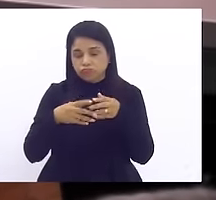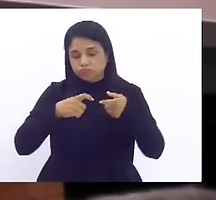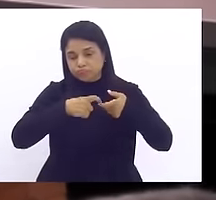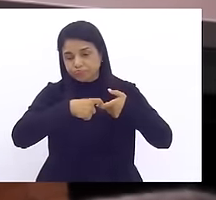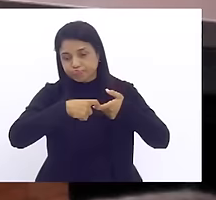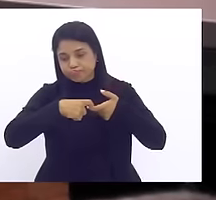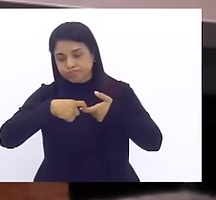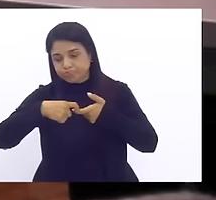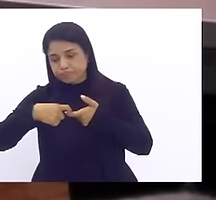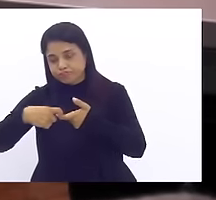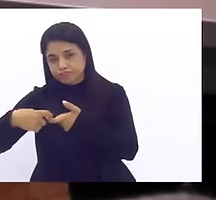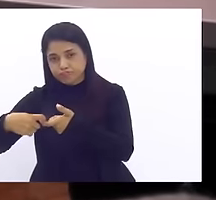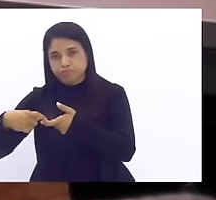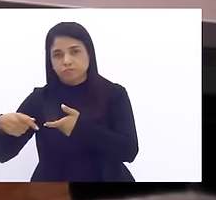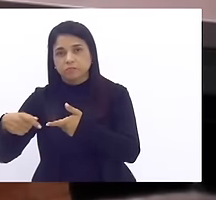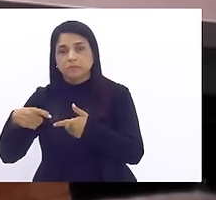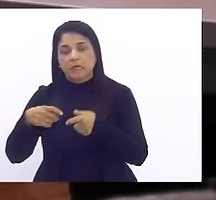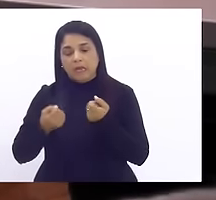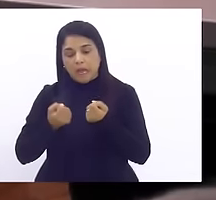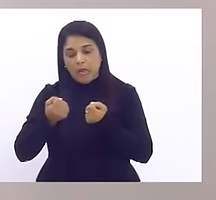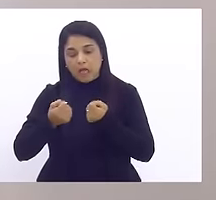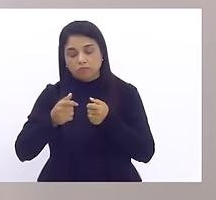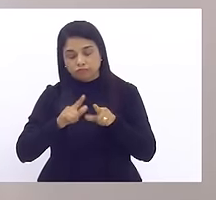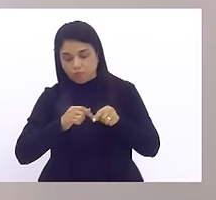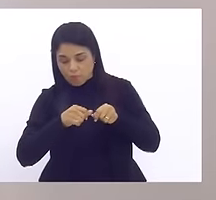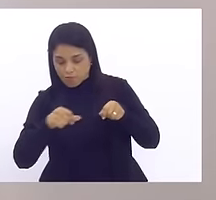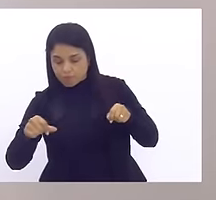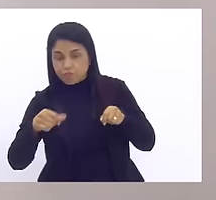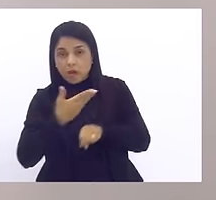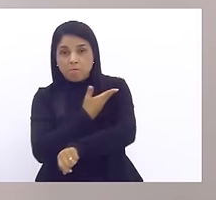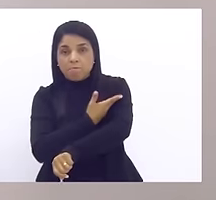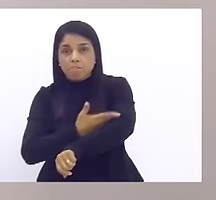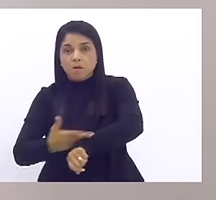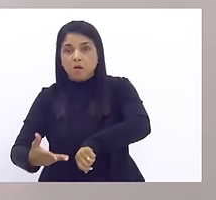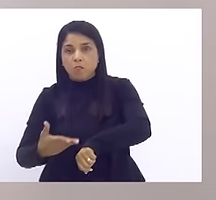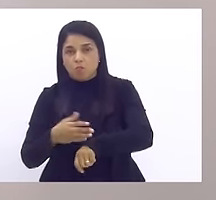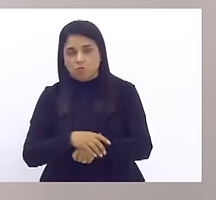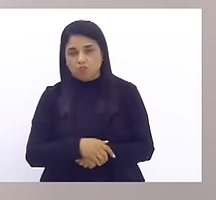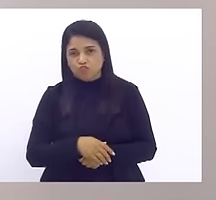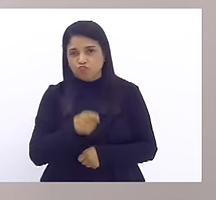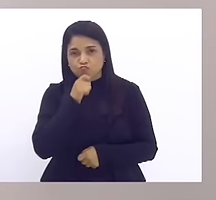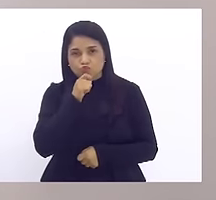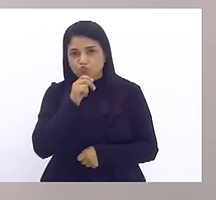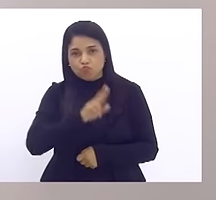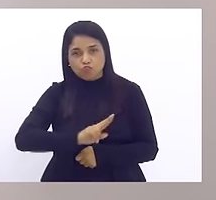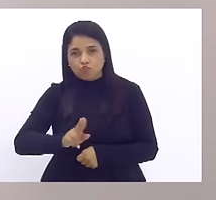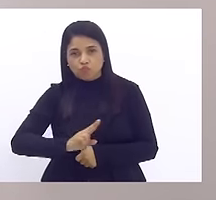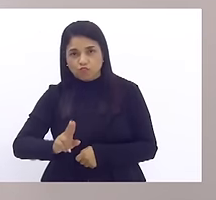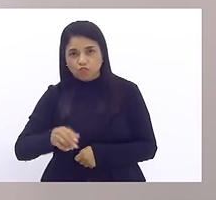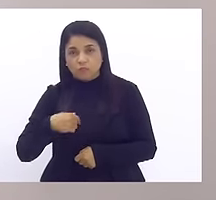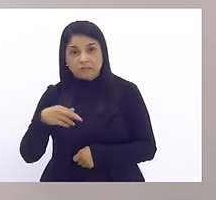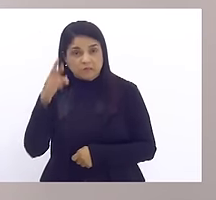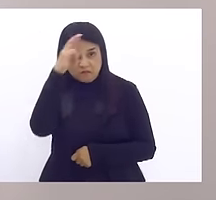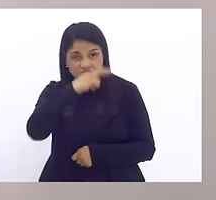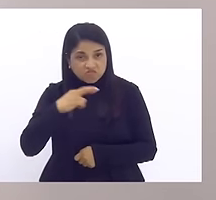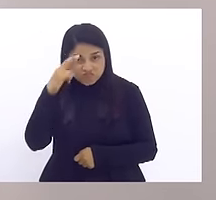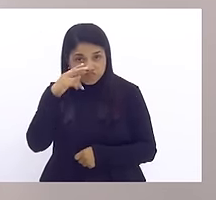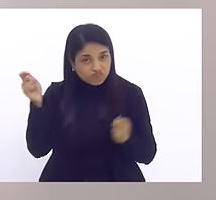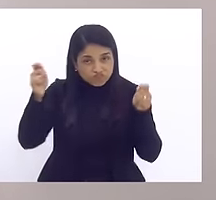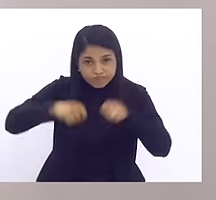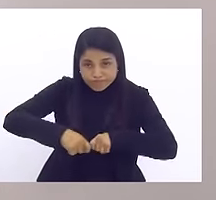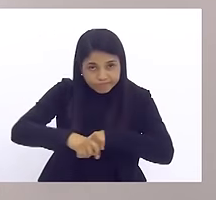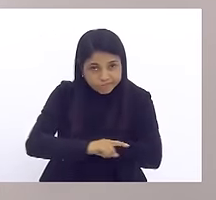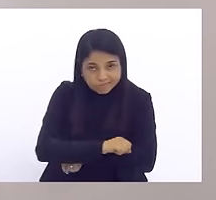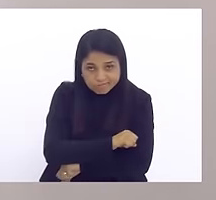rebocando outros veículos com lacre em branco Estou lhe dando outra informação já que o seu fiscal não tem a capacidade de enxergar nada que a gente enxergou